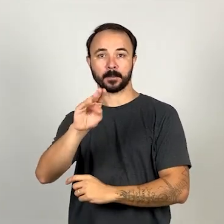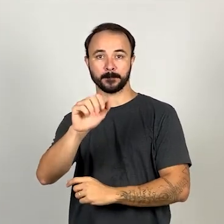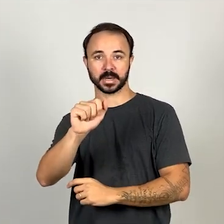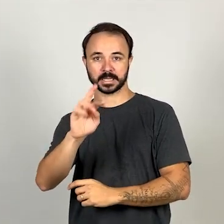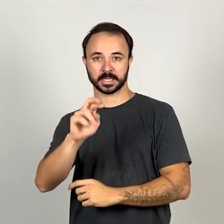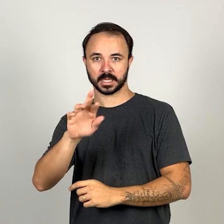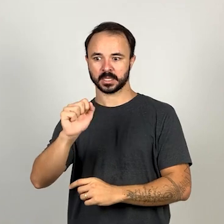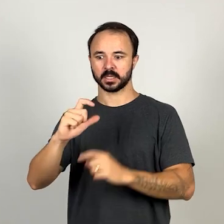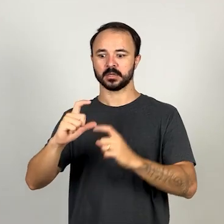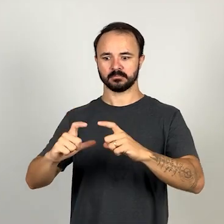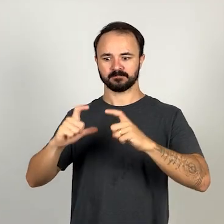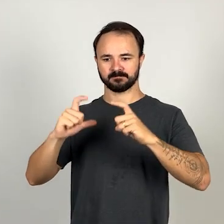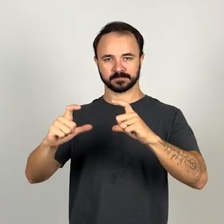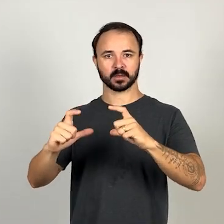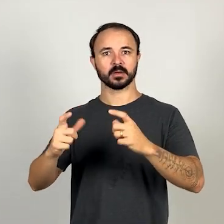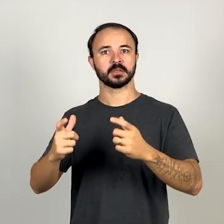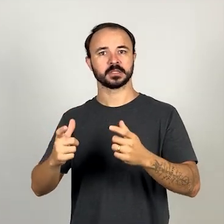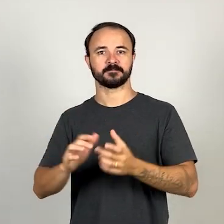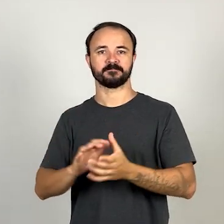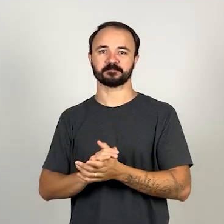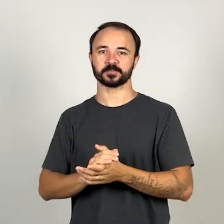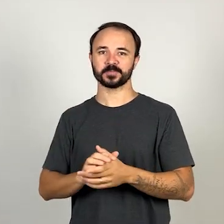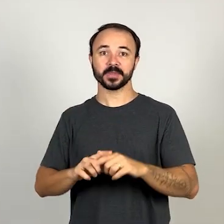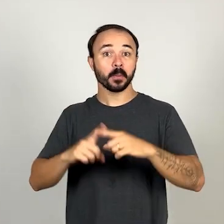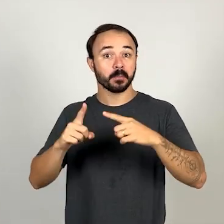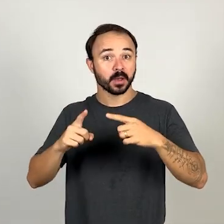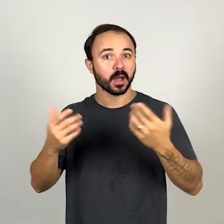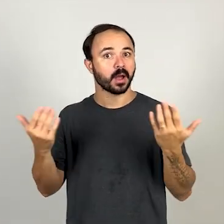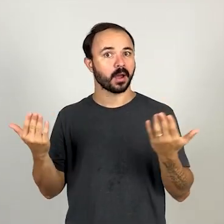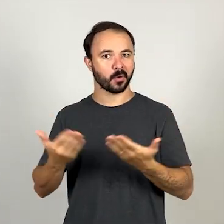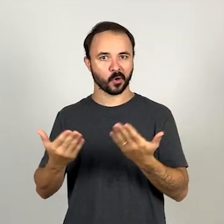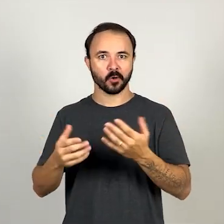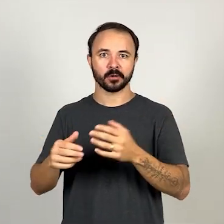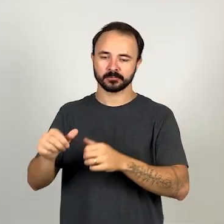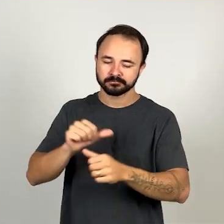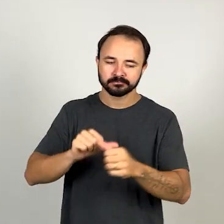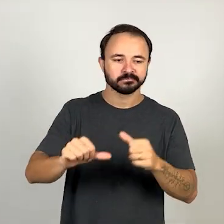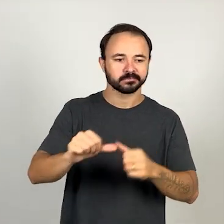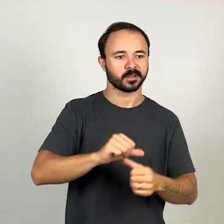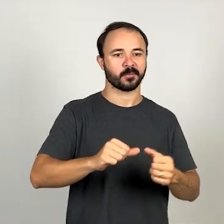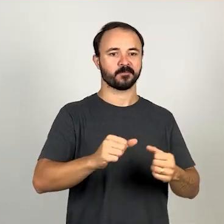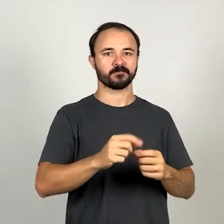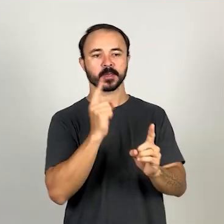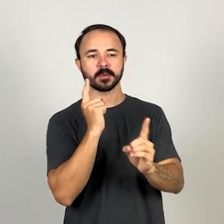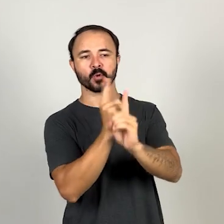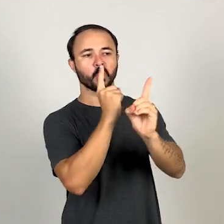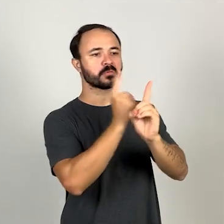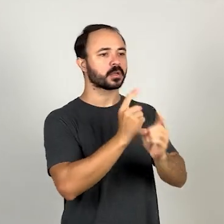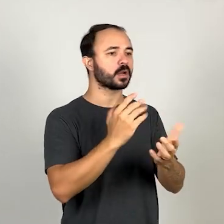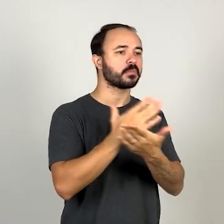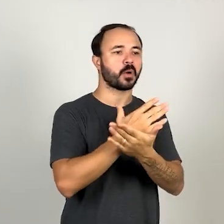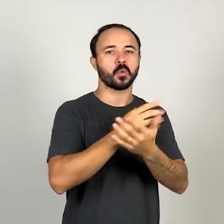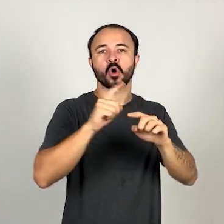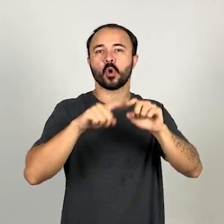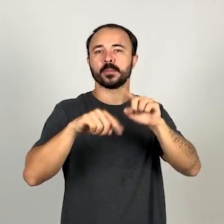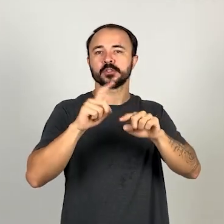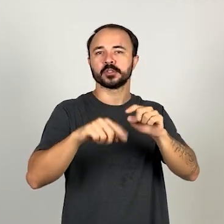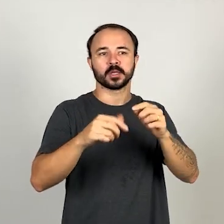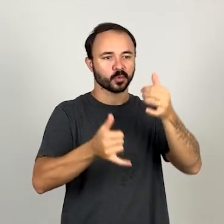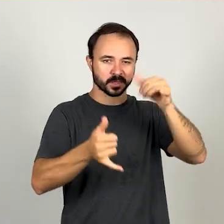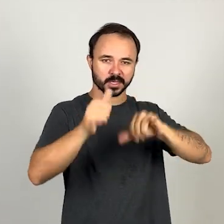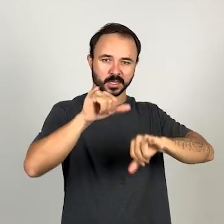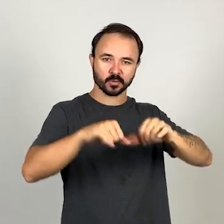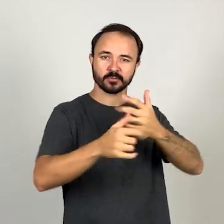de cádmio que ocupa um certo espaço. Mais recentemente descobriram outros tipos de materiais para fabricar baterias, como o